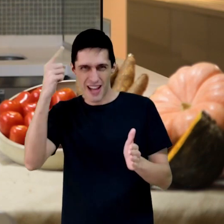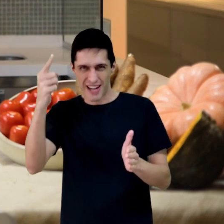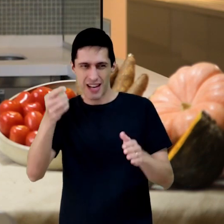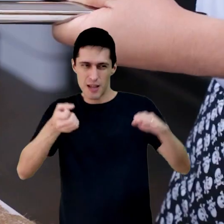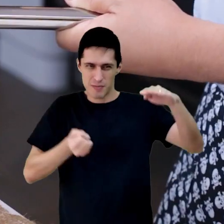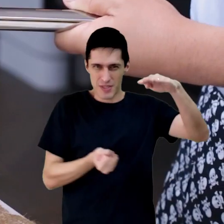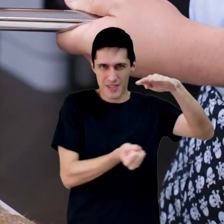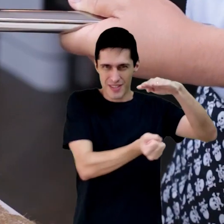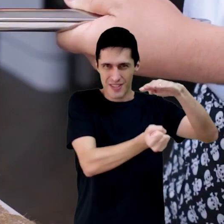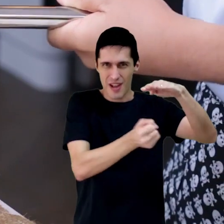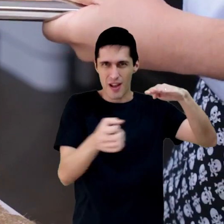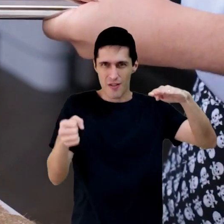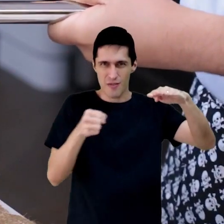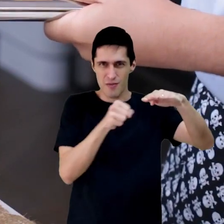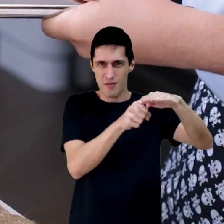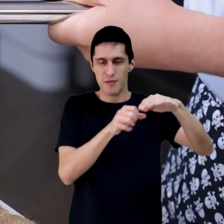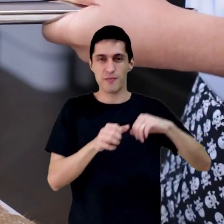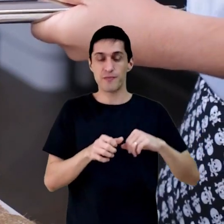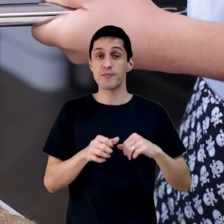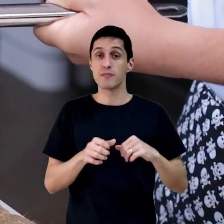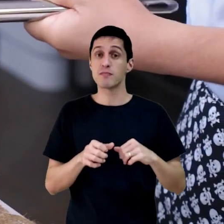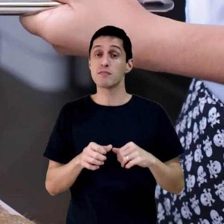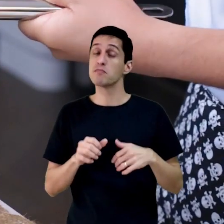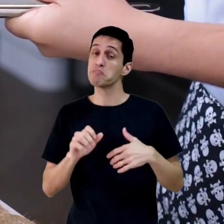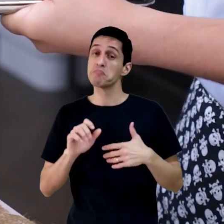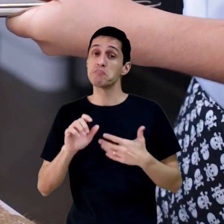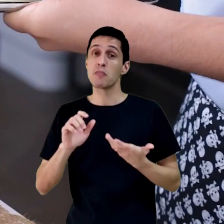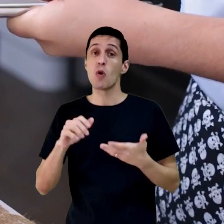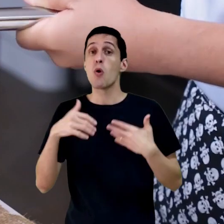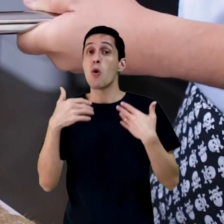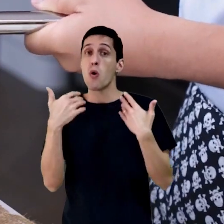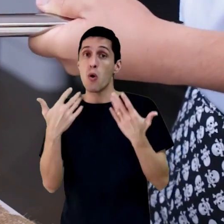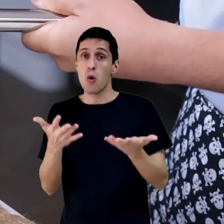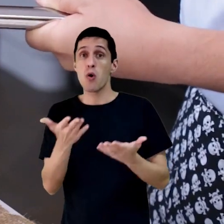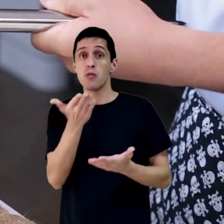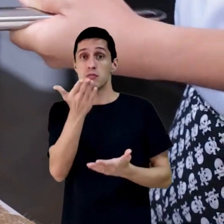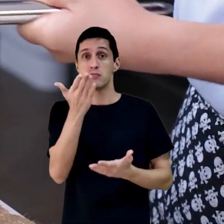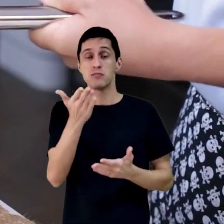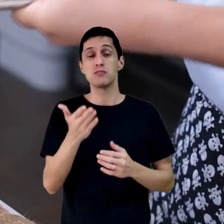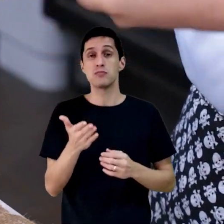para finalizar o nosso prato ou servir como